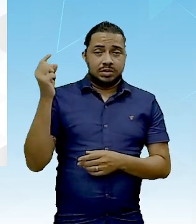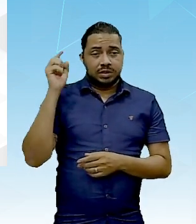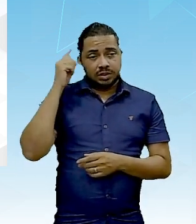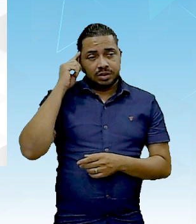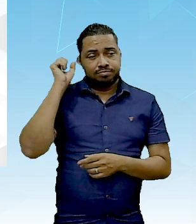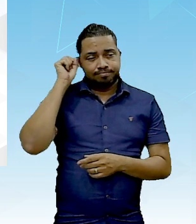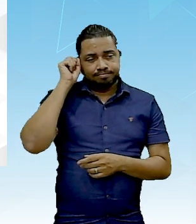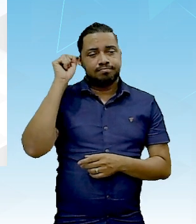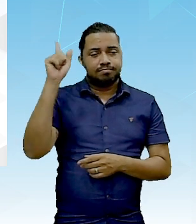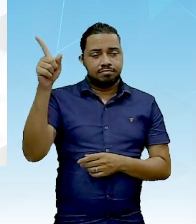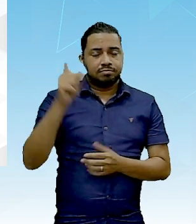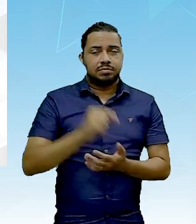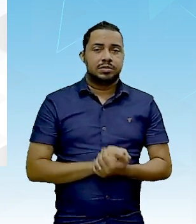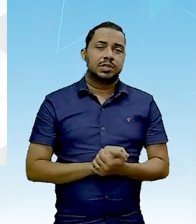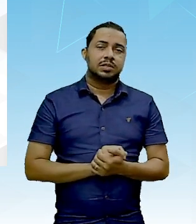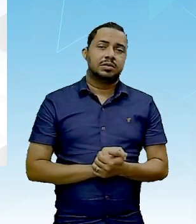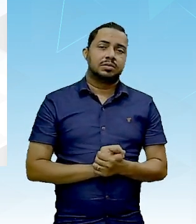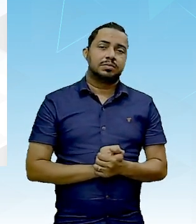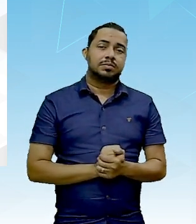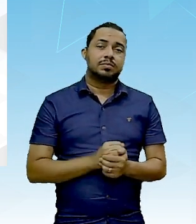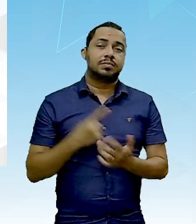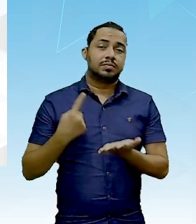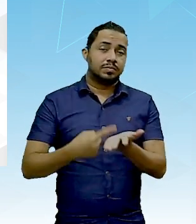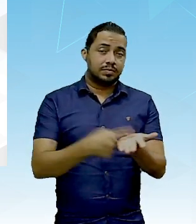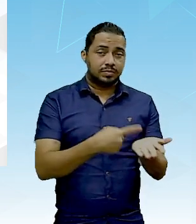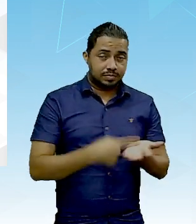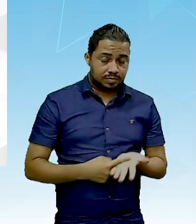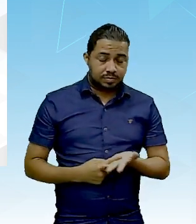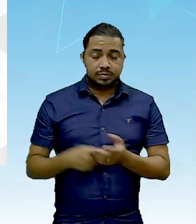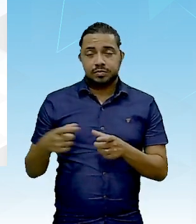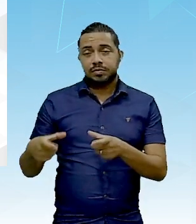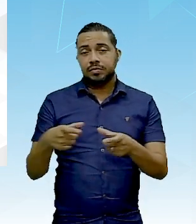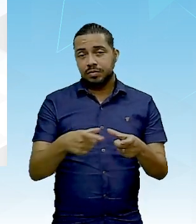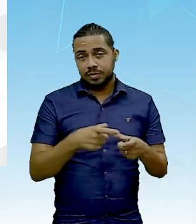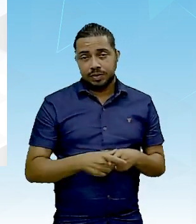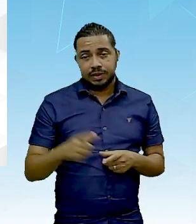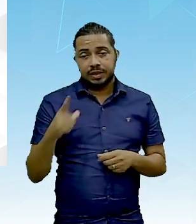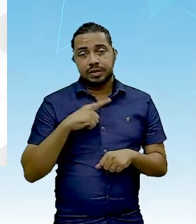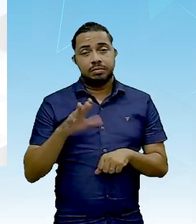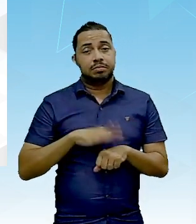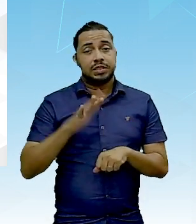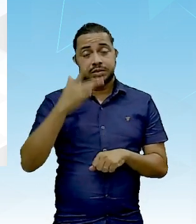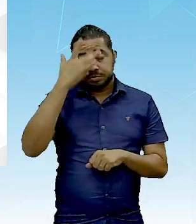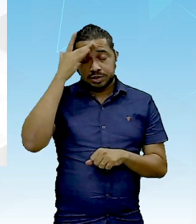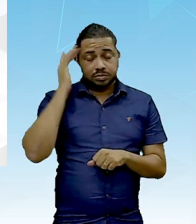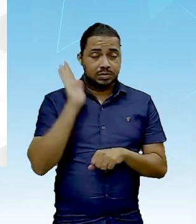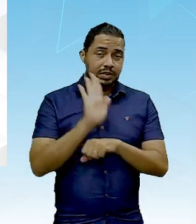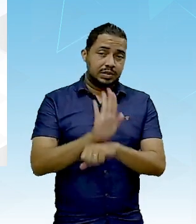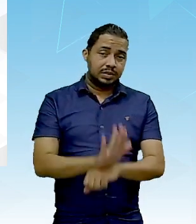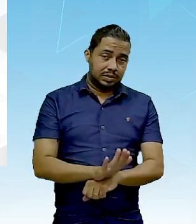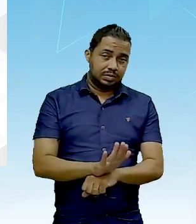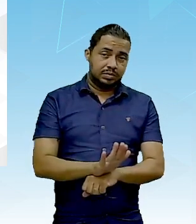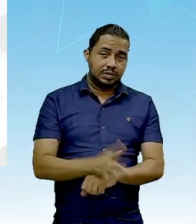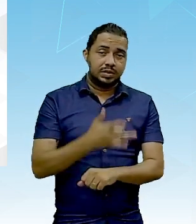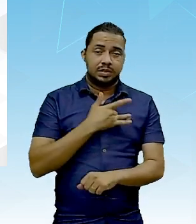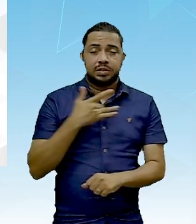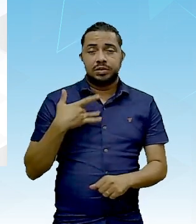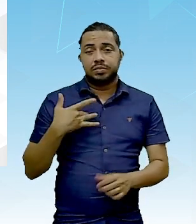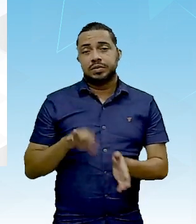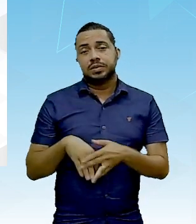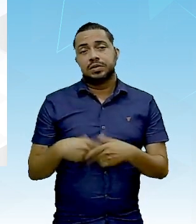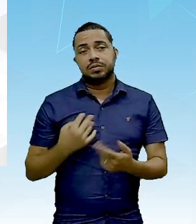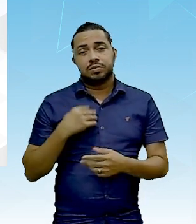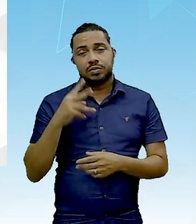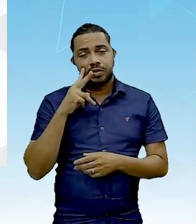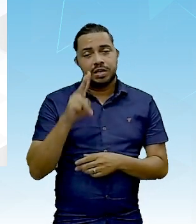que naquela determinada localidade tem mais pessoas que são atendidas no posto de saúde. Então, eu vou olhar